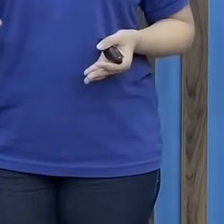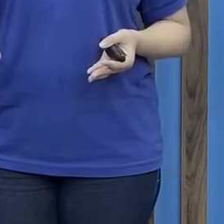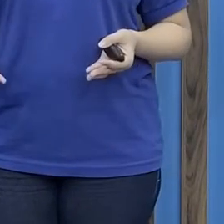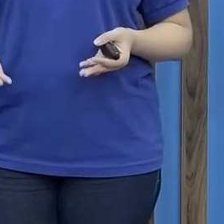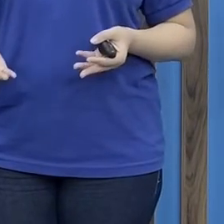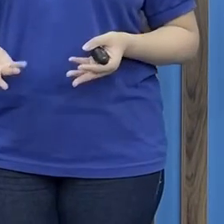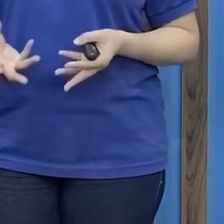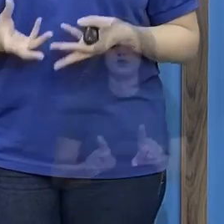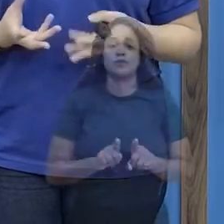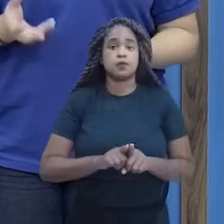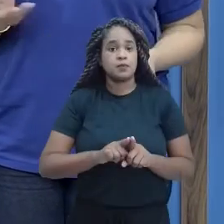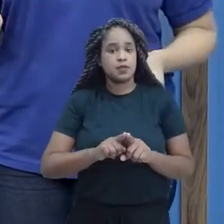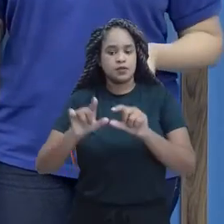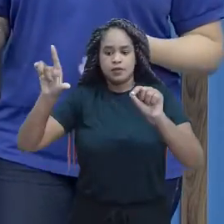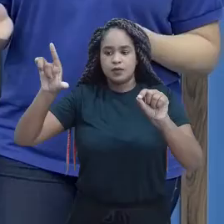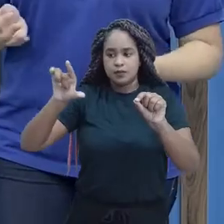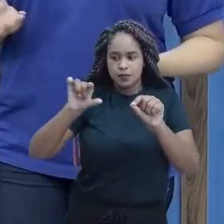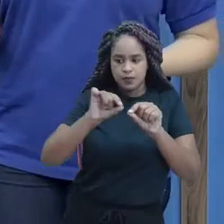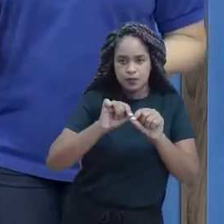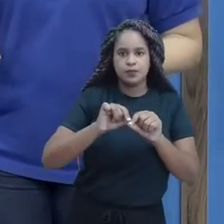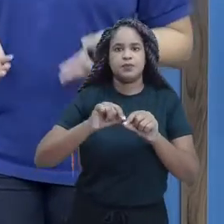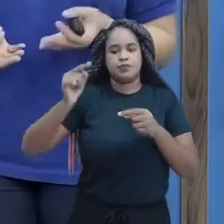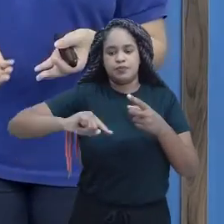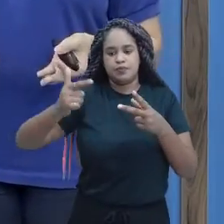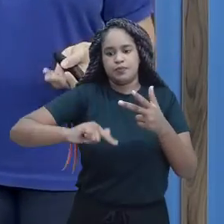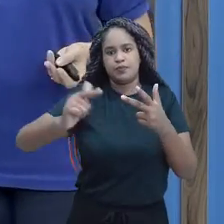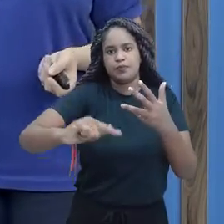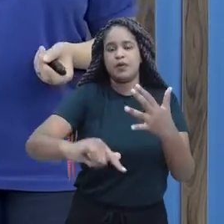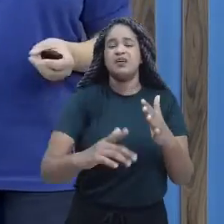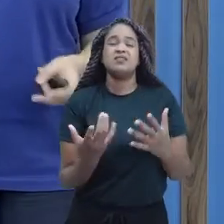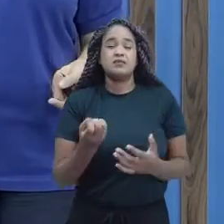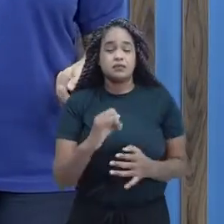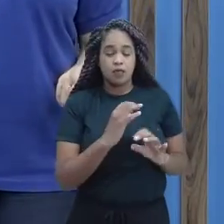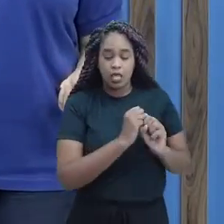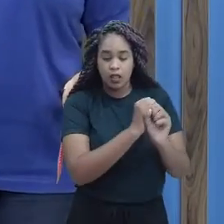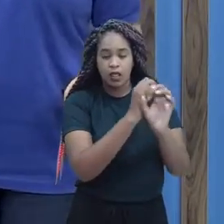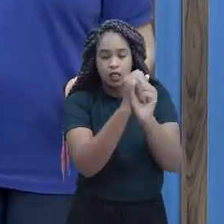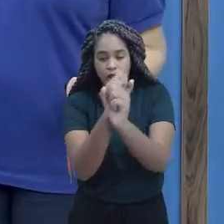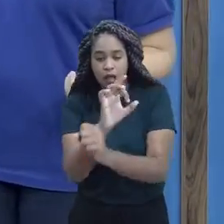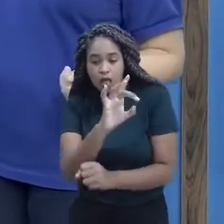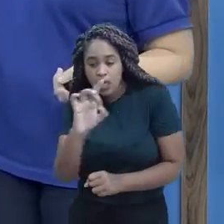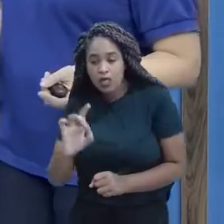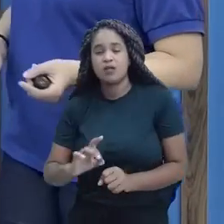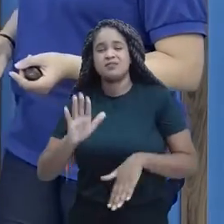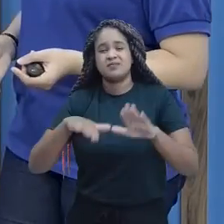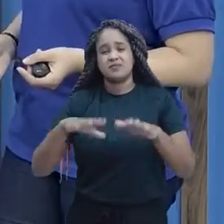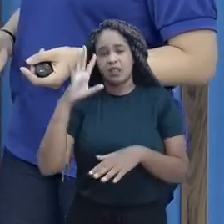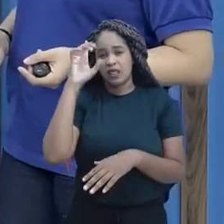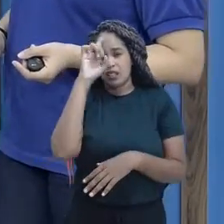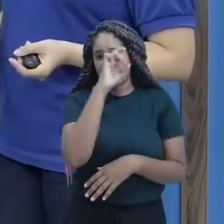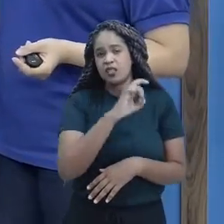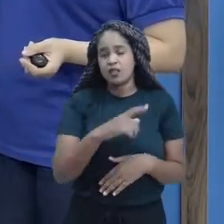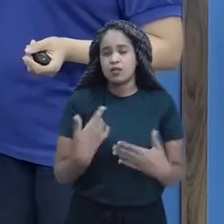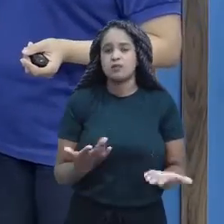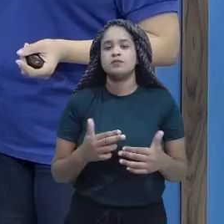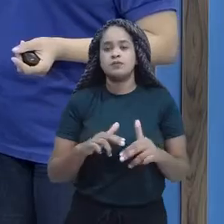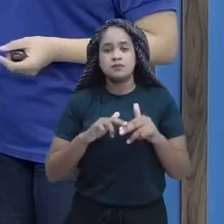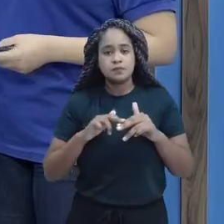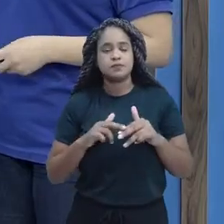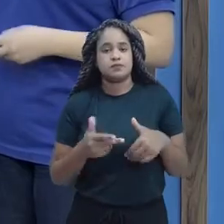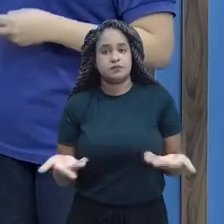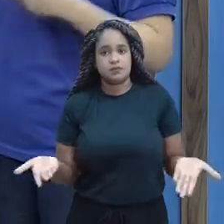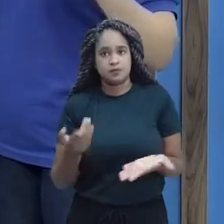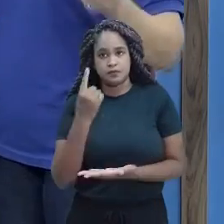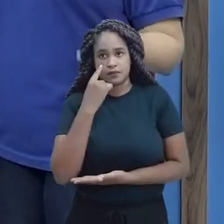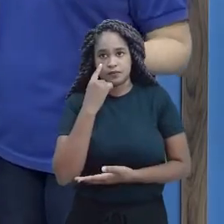e esses descontos, fazer o cálculo um por um acaba ficando bem complicado, tá certo? Então, vê, inicialmente a gente